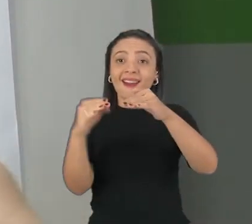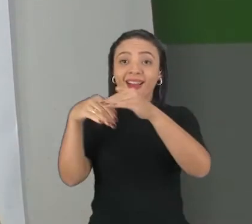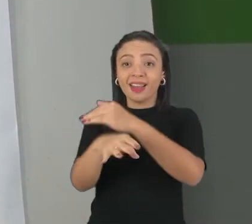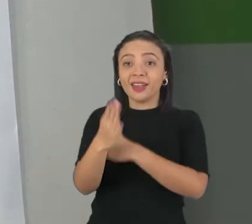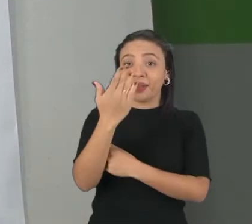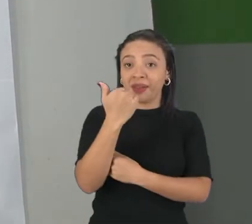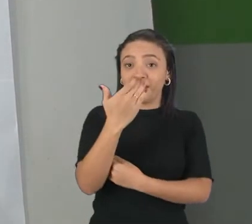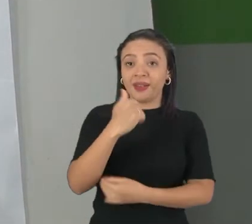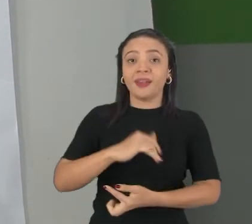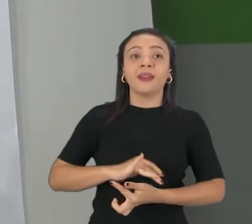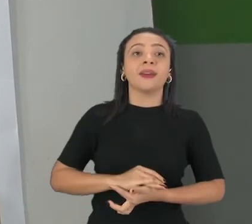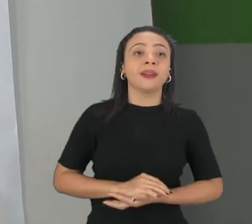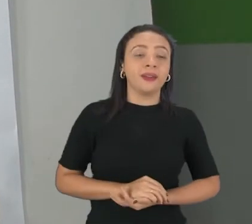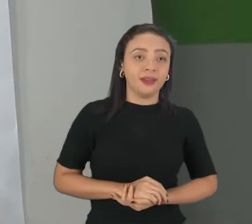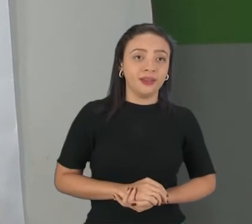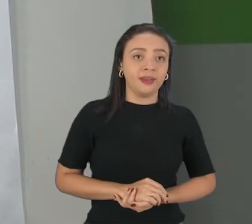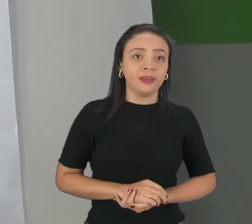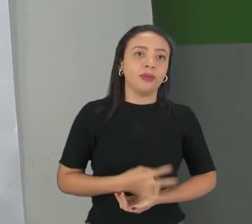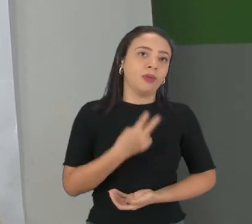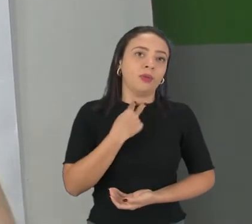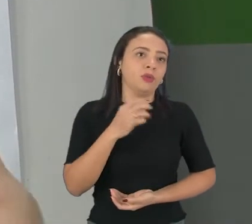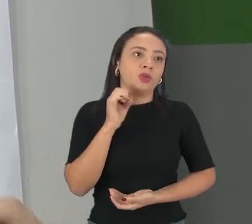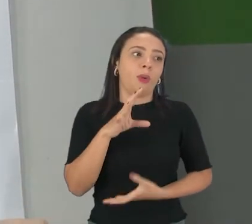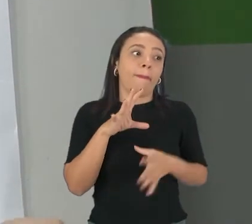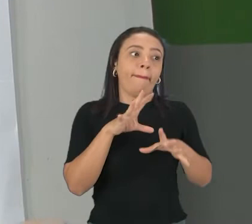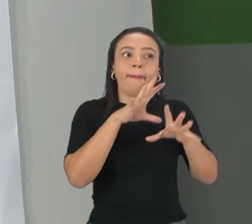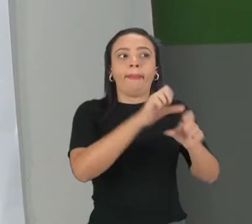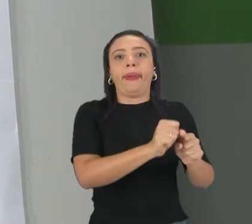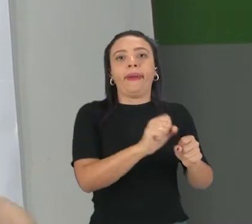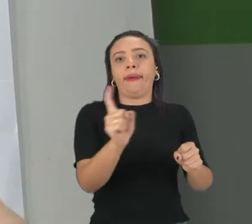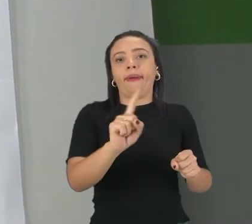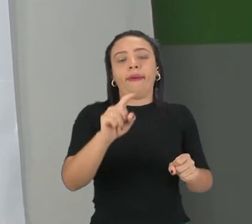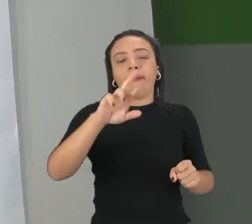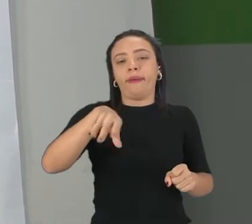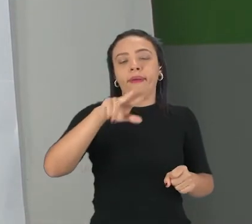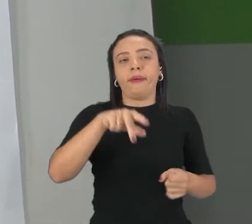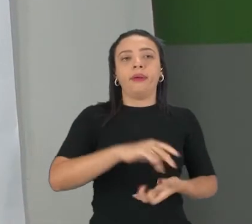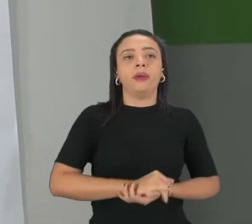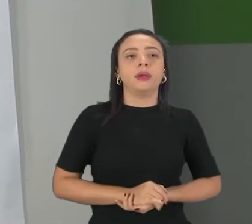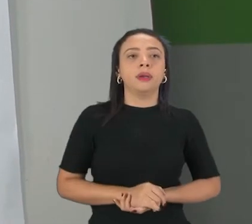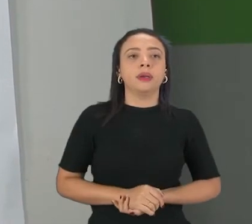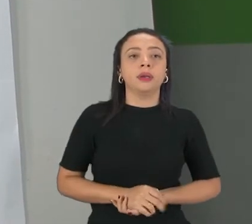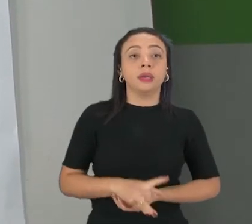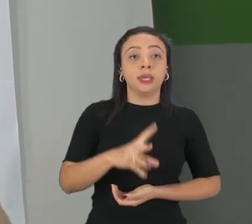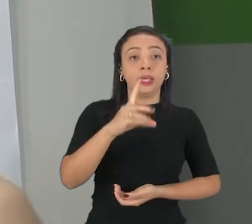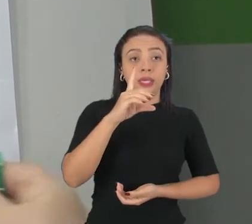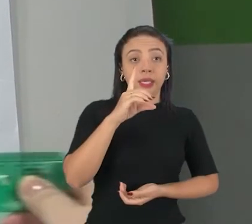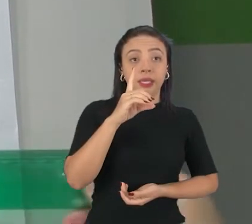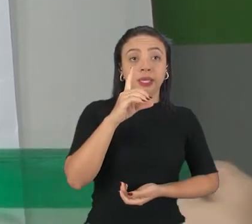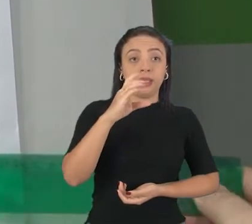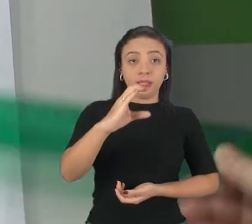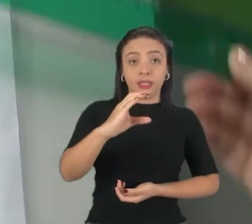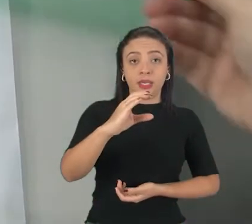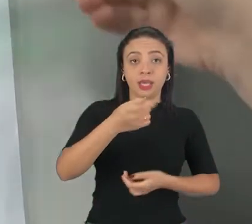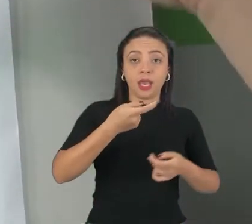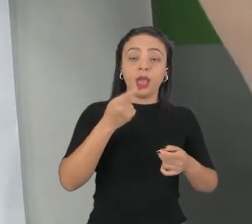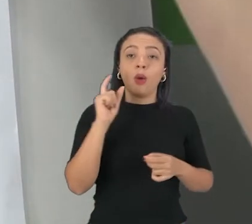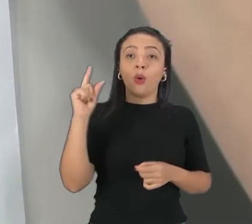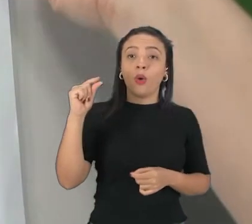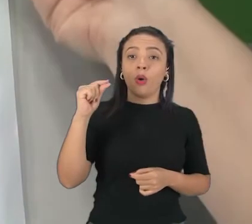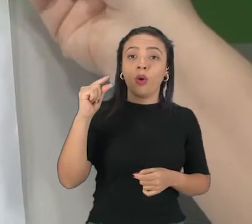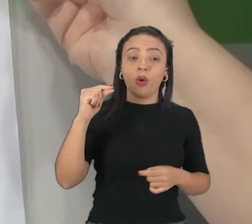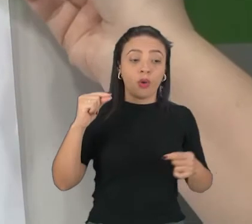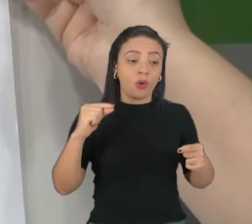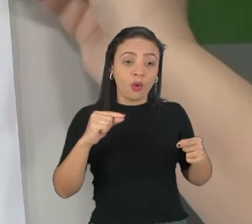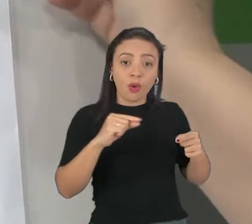alimentos, certo? Então, não pode ser só porque captura apenas os insetos. Espertos insetos com bico,